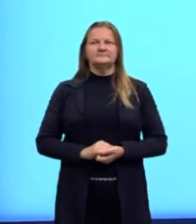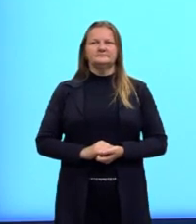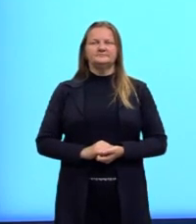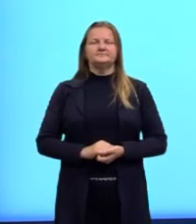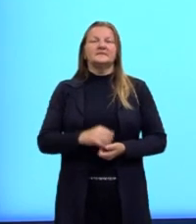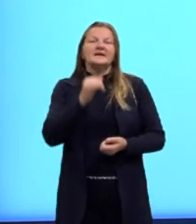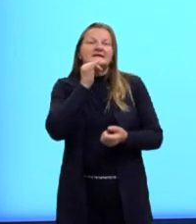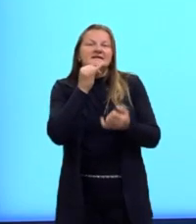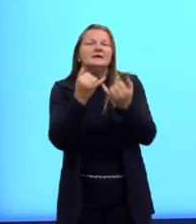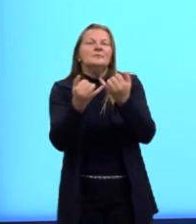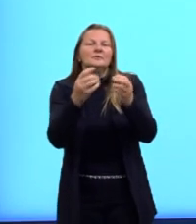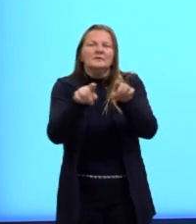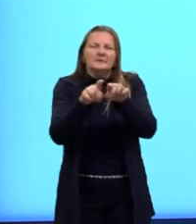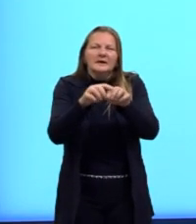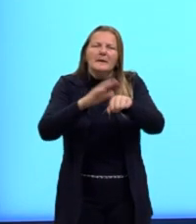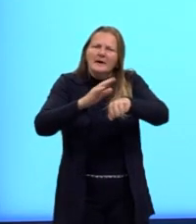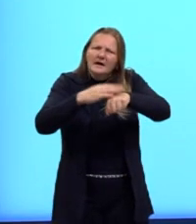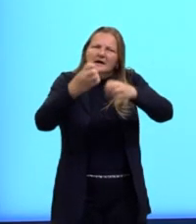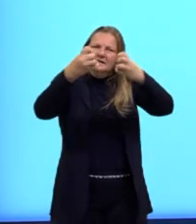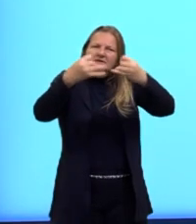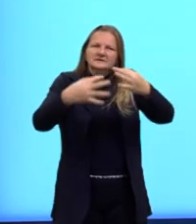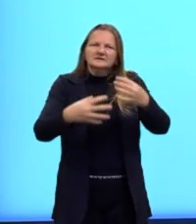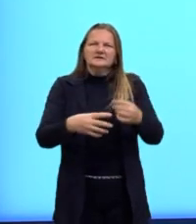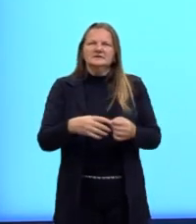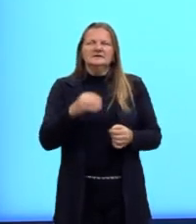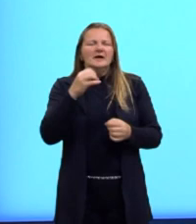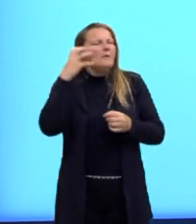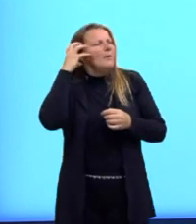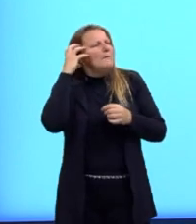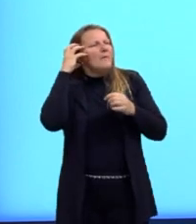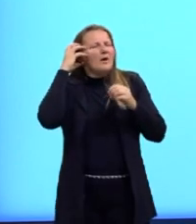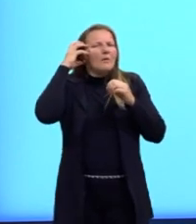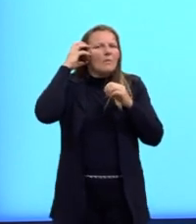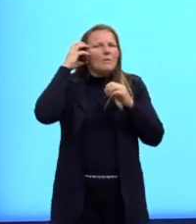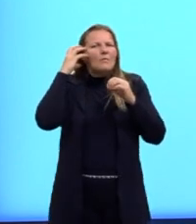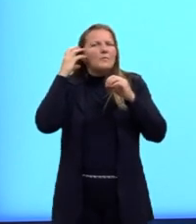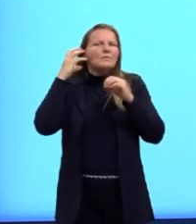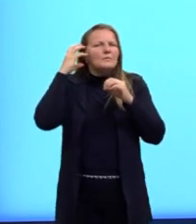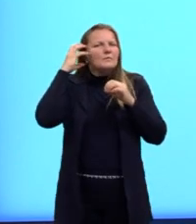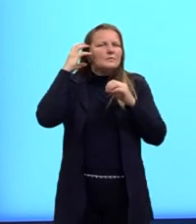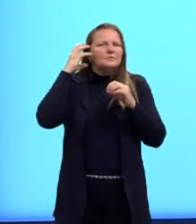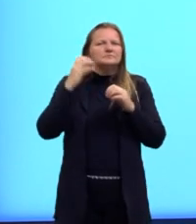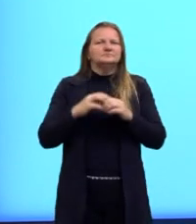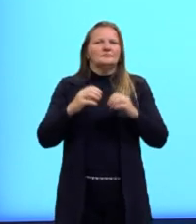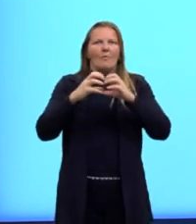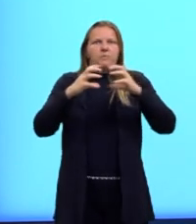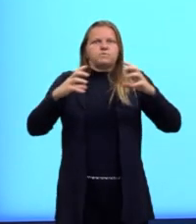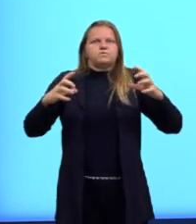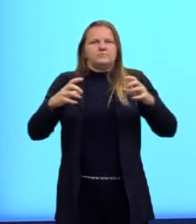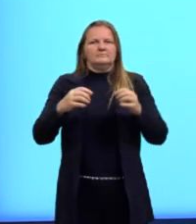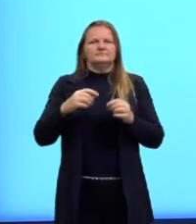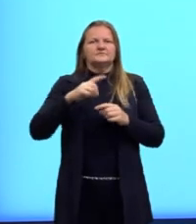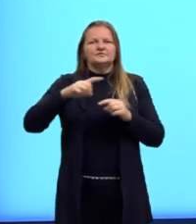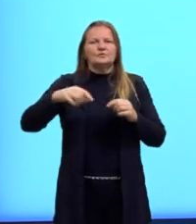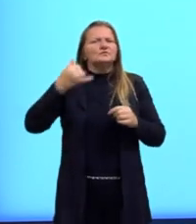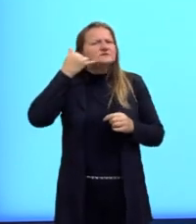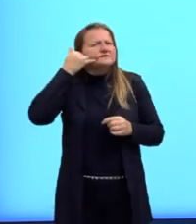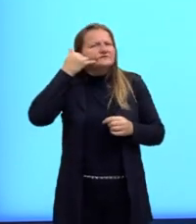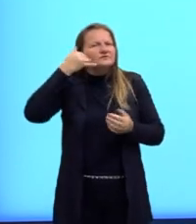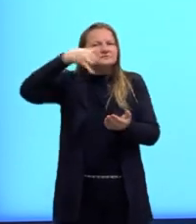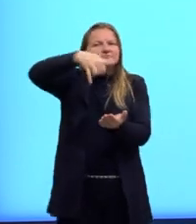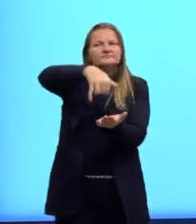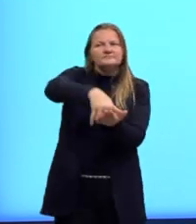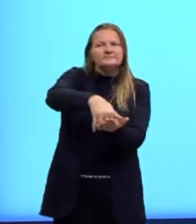Outros exemplos, então, né? A gente tem os alto-falantes, tá? Telefone, aqueles